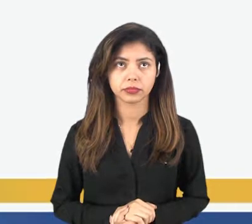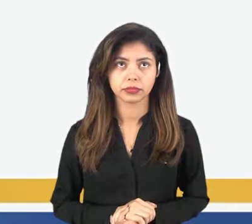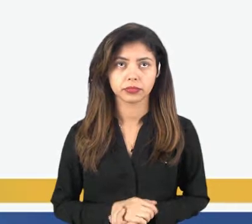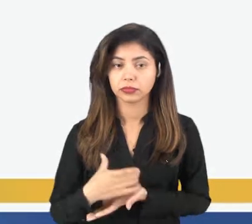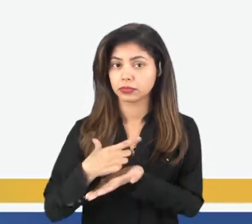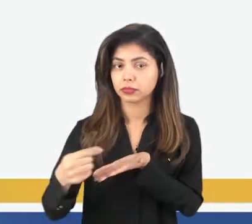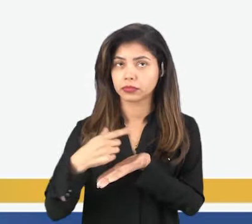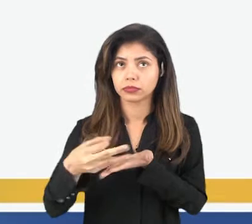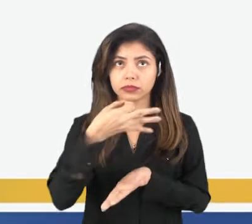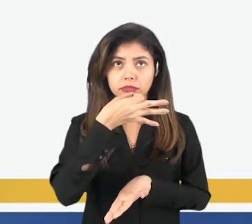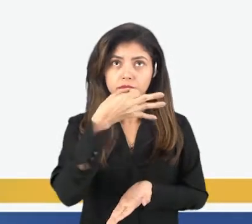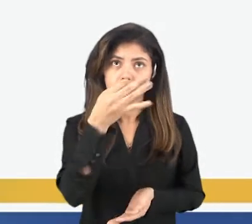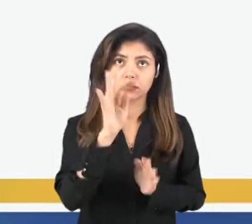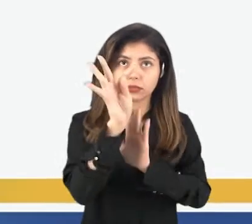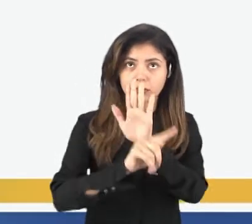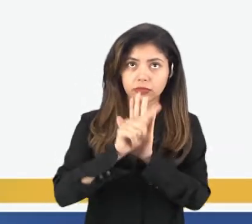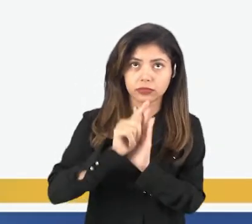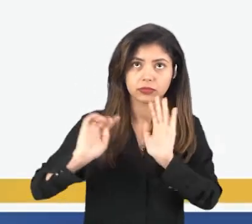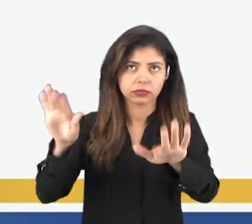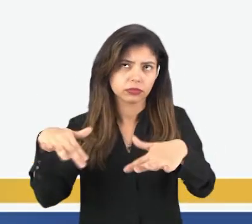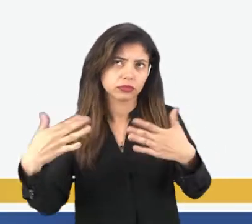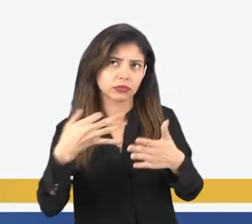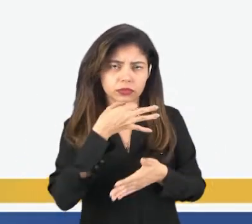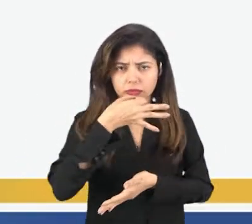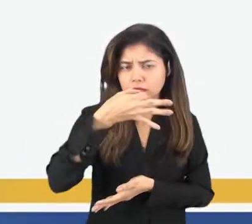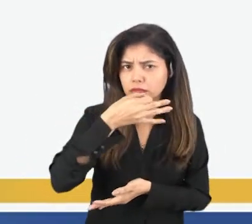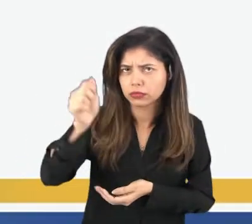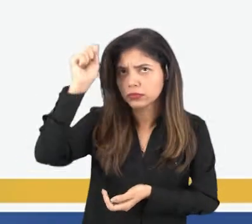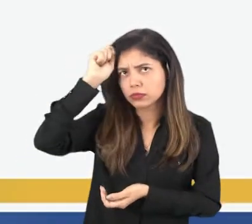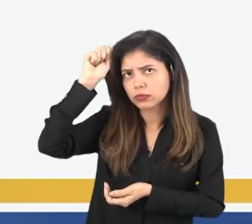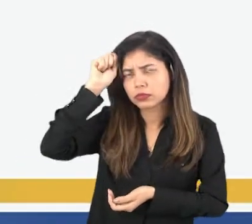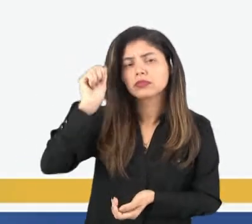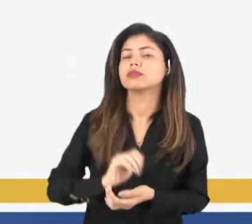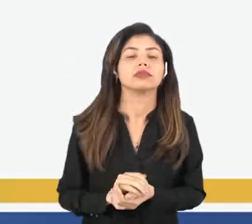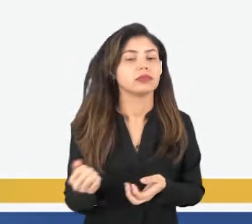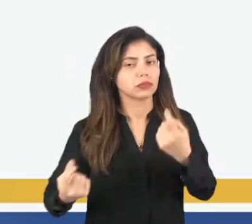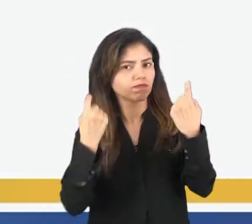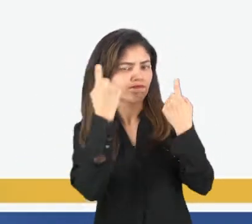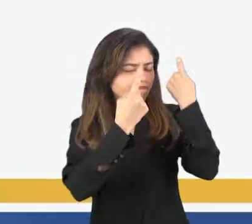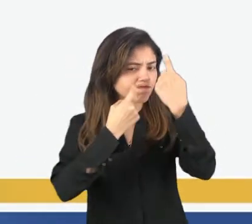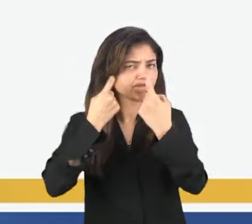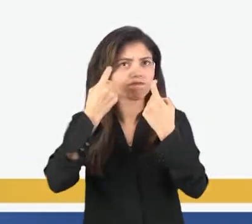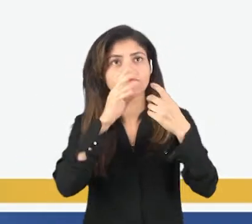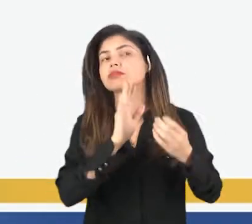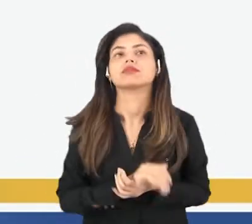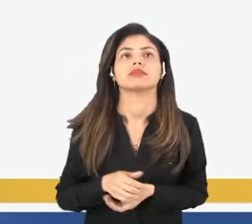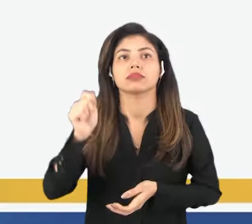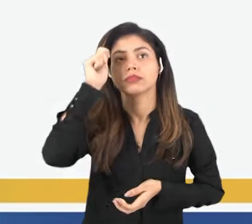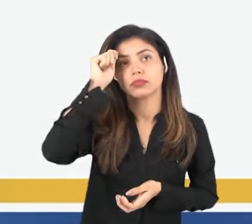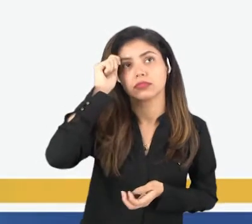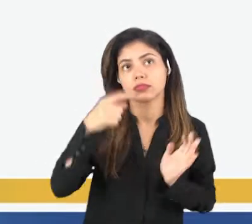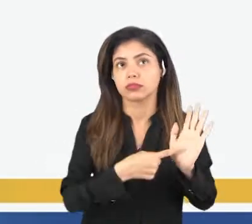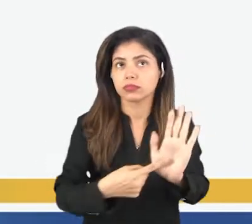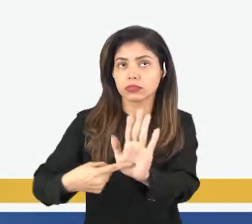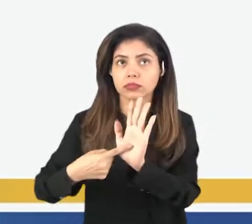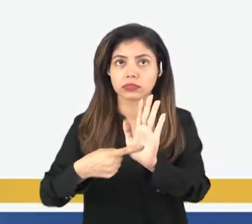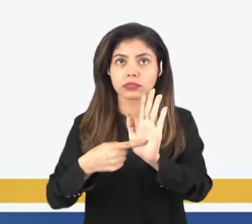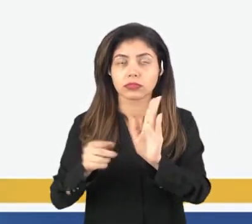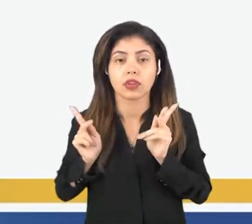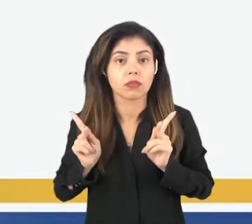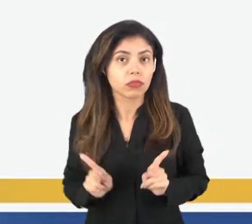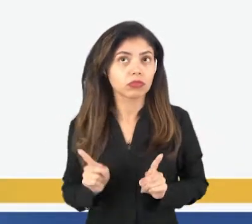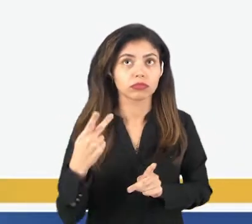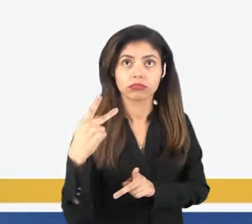Artigo de opinião. É um texto no qual a opinião do autor é expressa. Nele o autor expõe